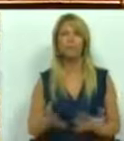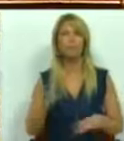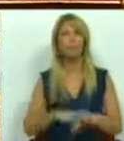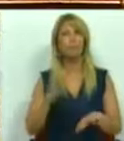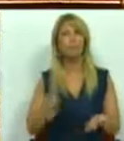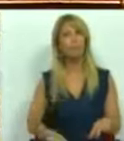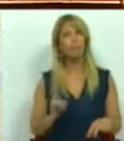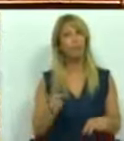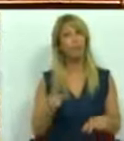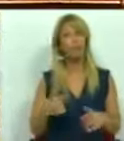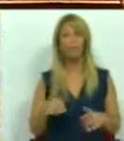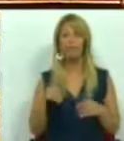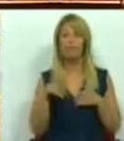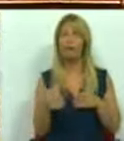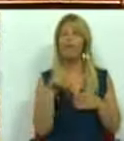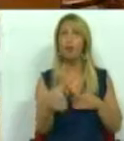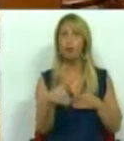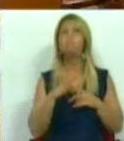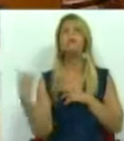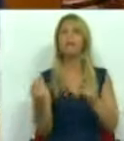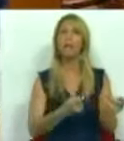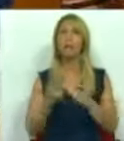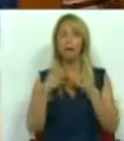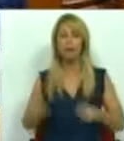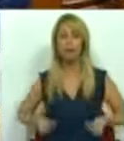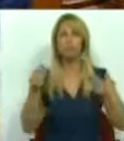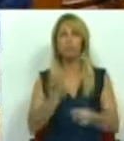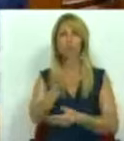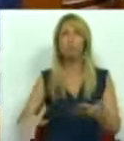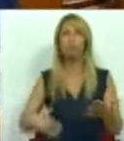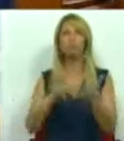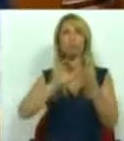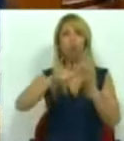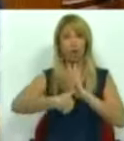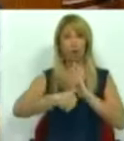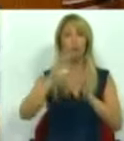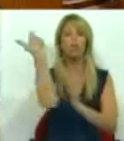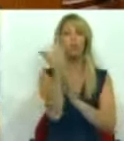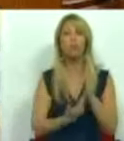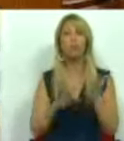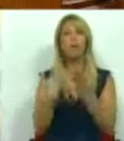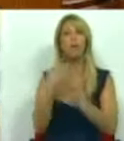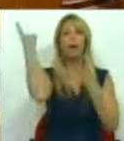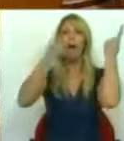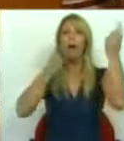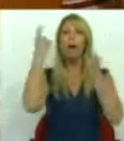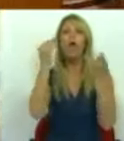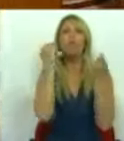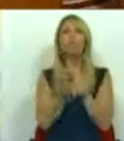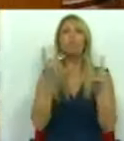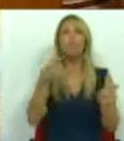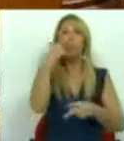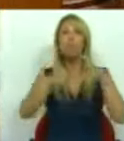Por isso é que traremos em breve a debate um projeto de resolução que tem o propósito de lançar a reflexão sobre o despovoamento e